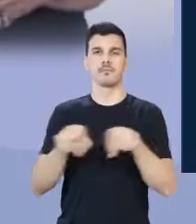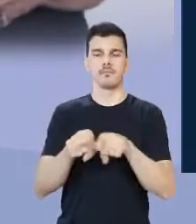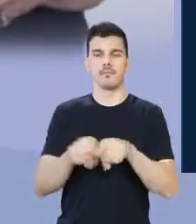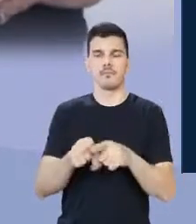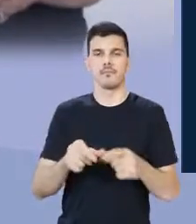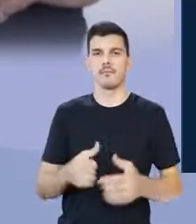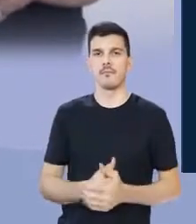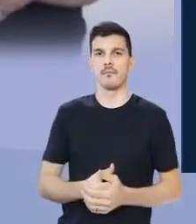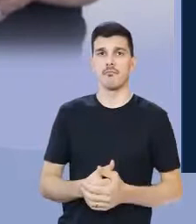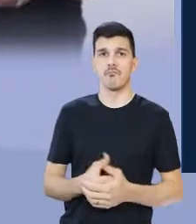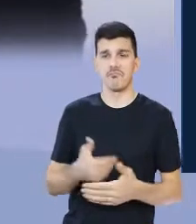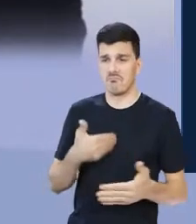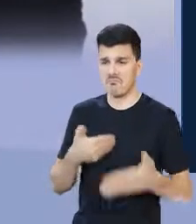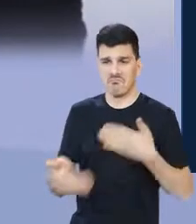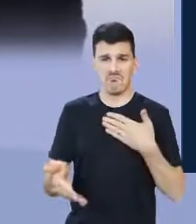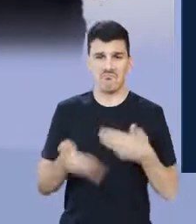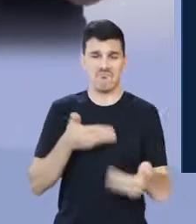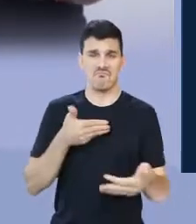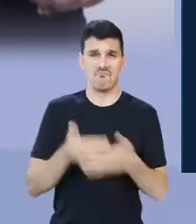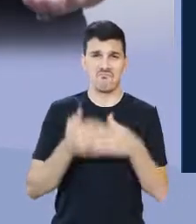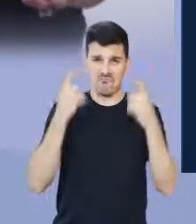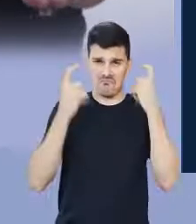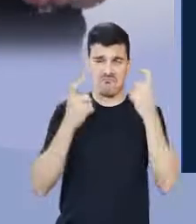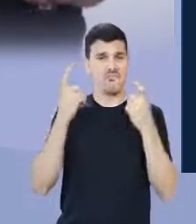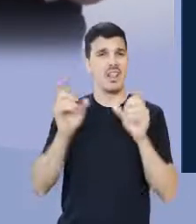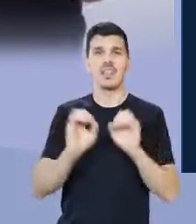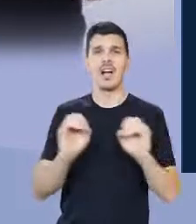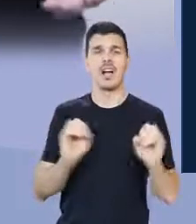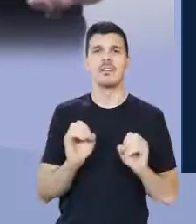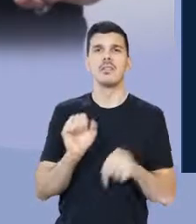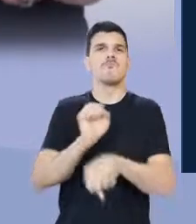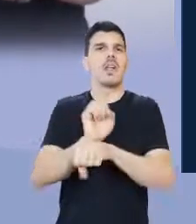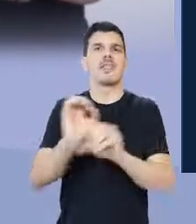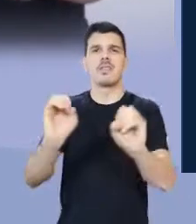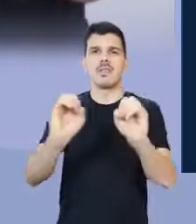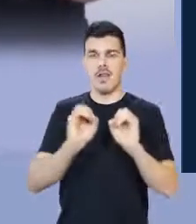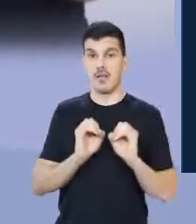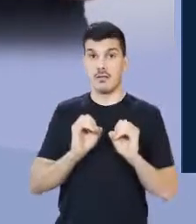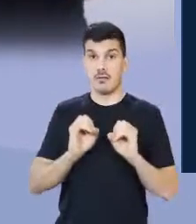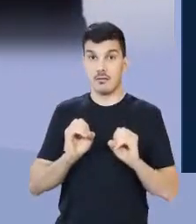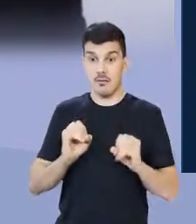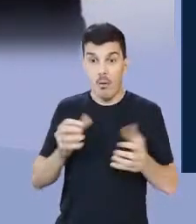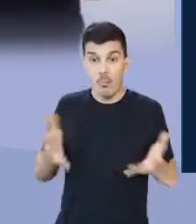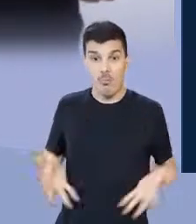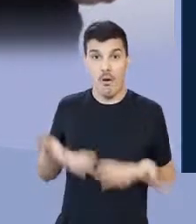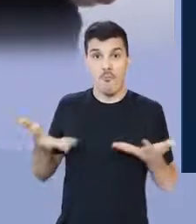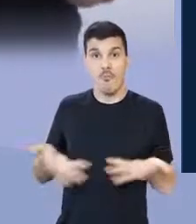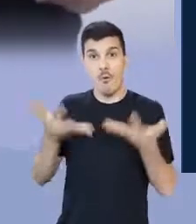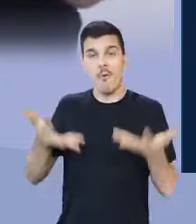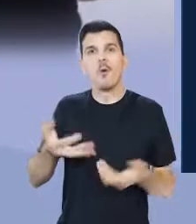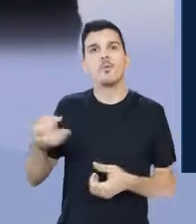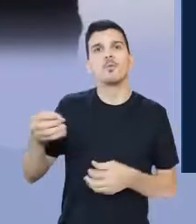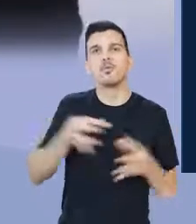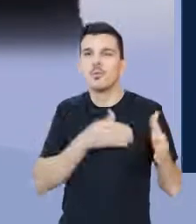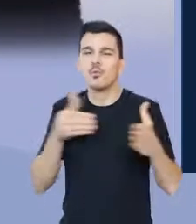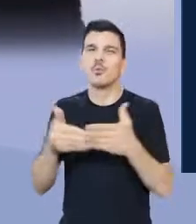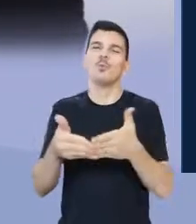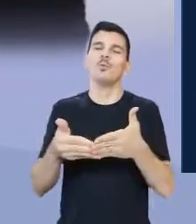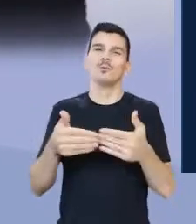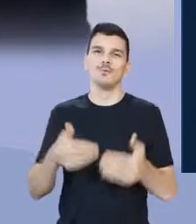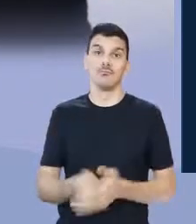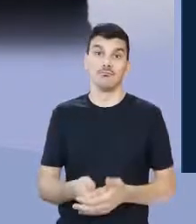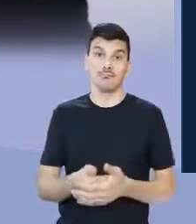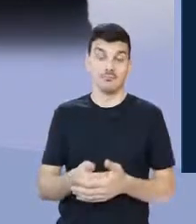agir. Ele não está esperando nada. Ele está promovendo